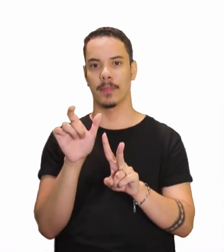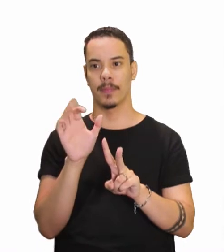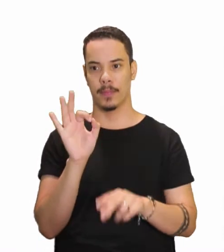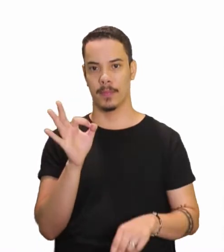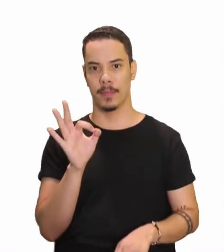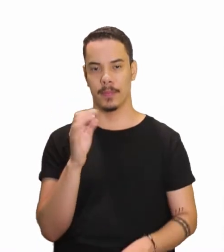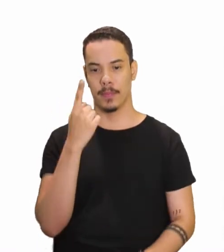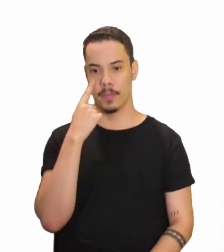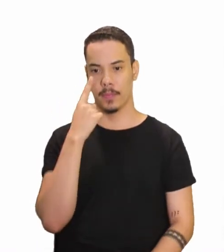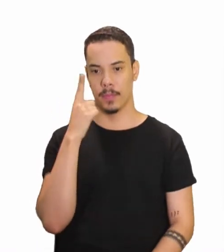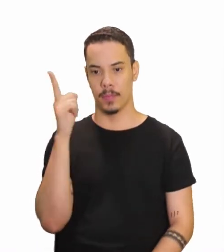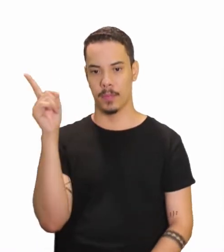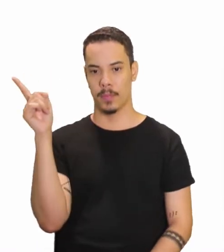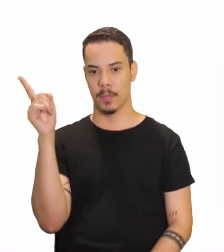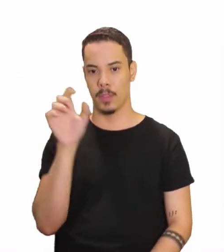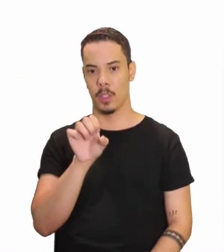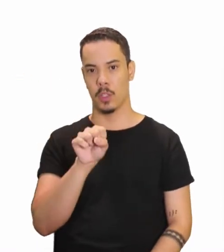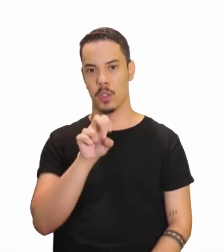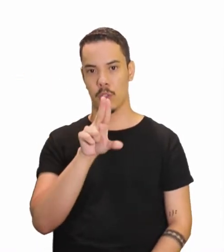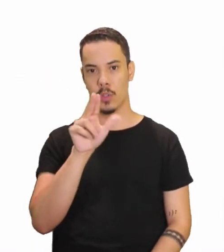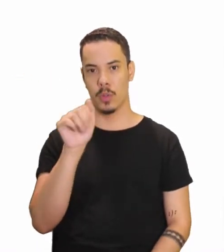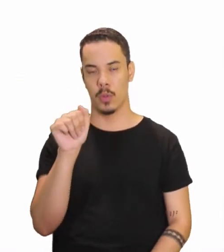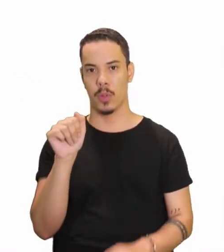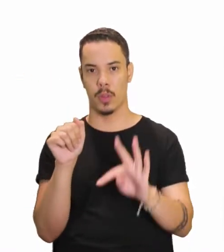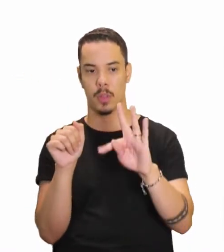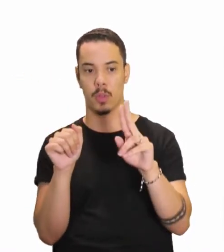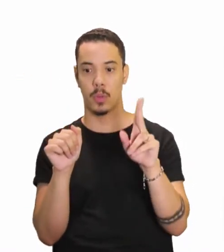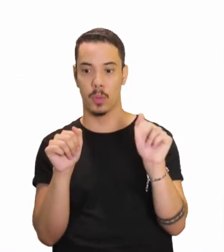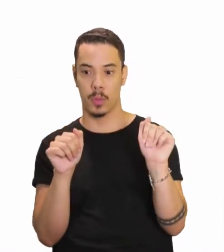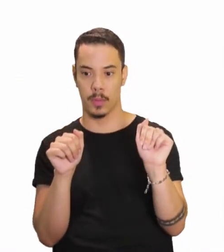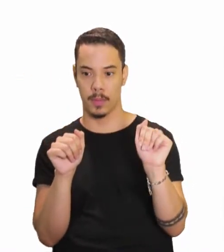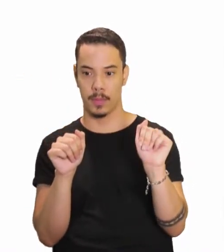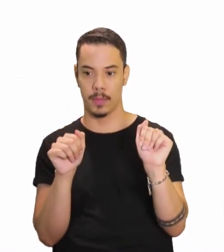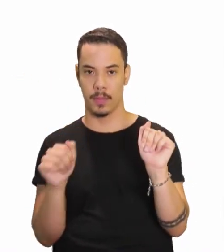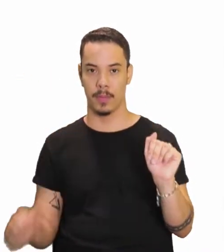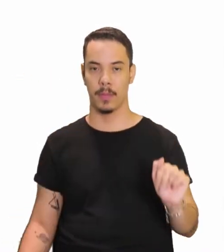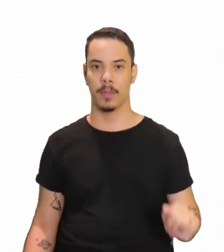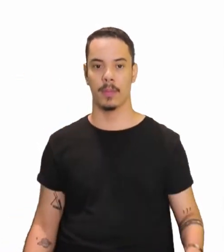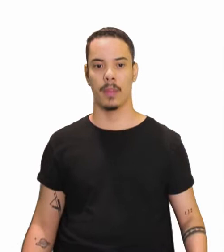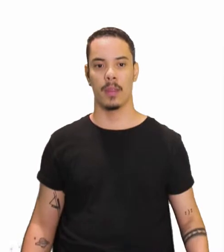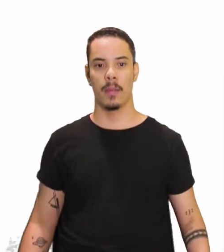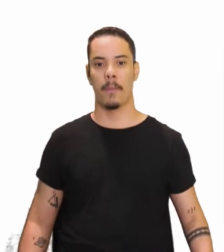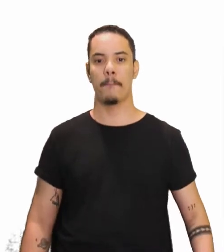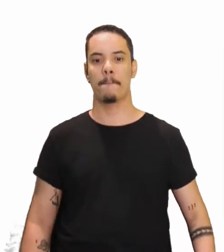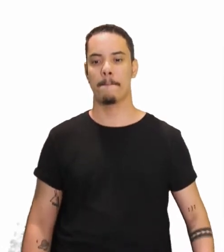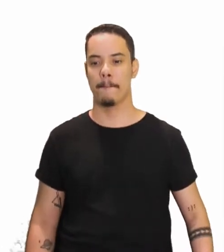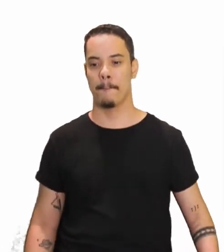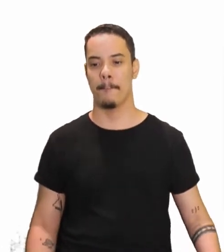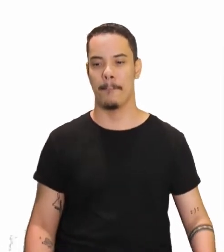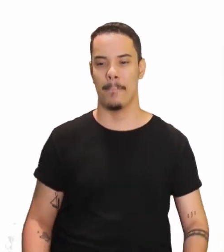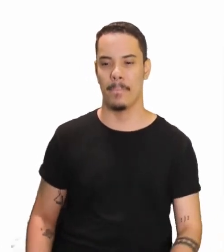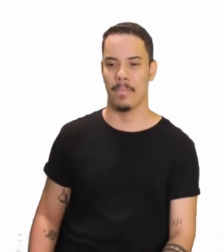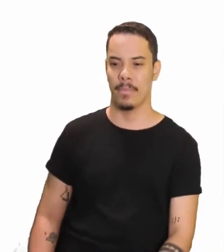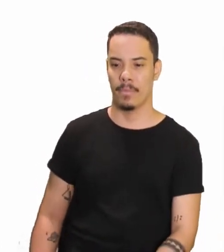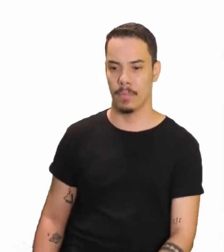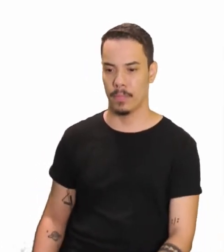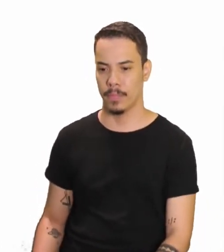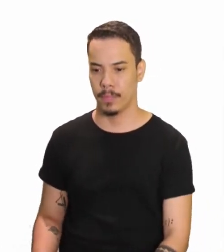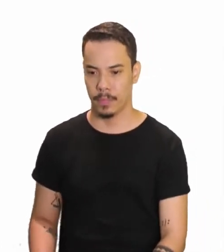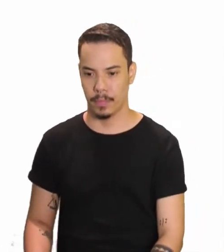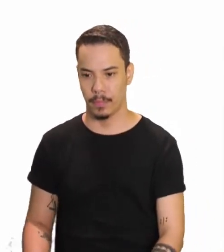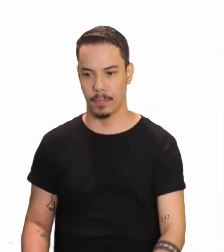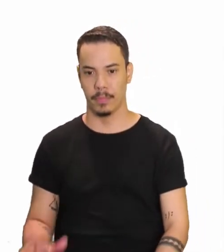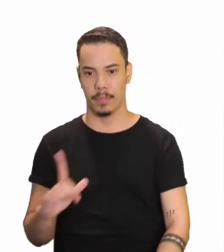só, a palavra sua e tua, né? 3 letras e